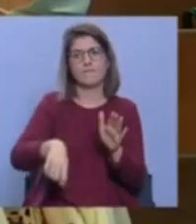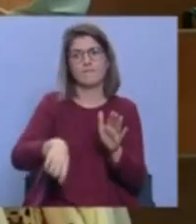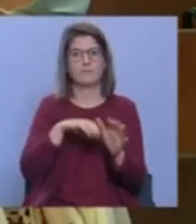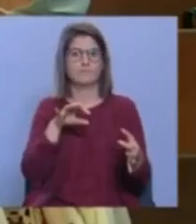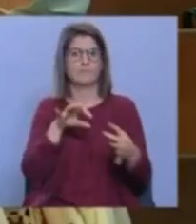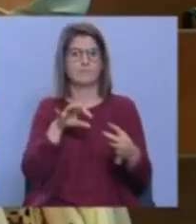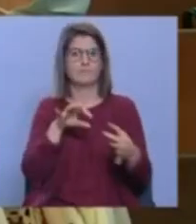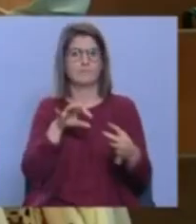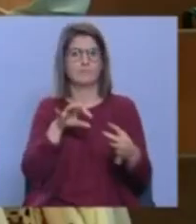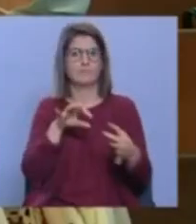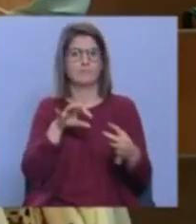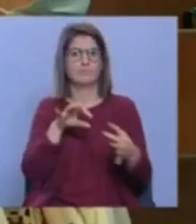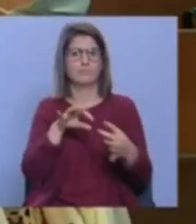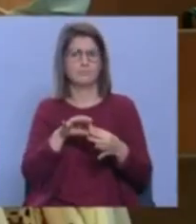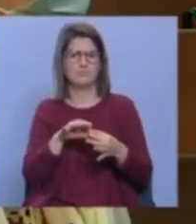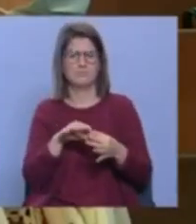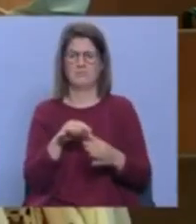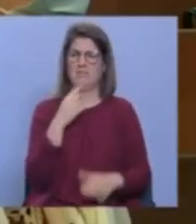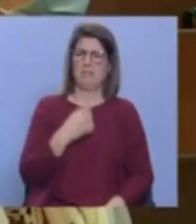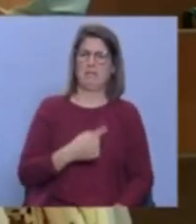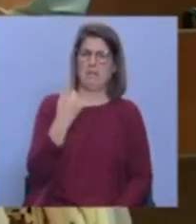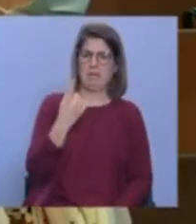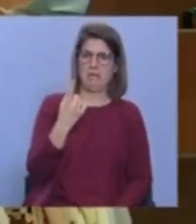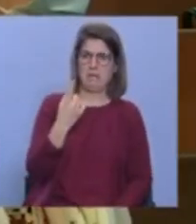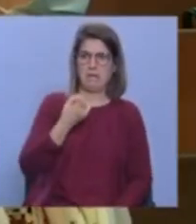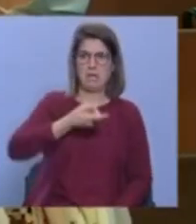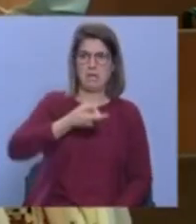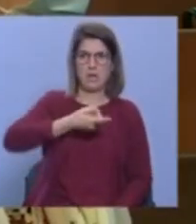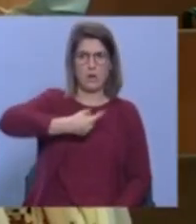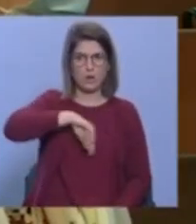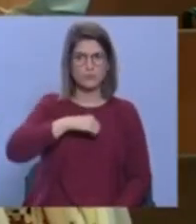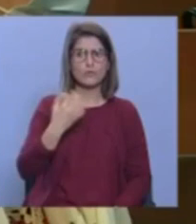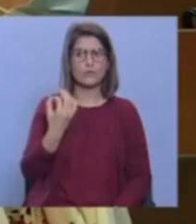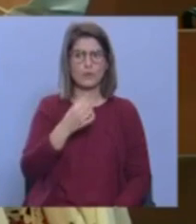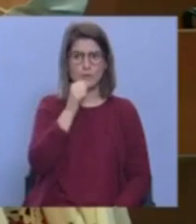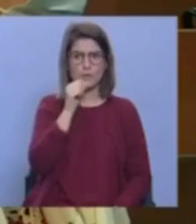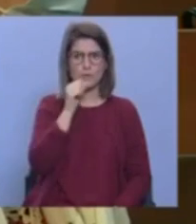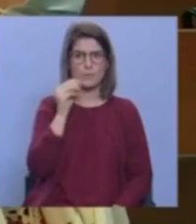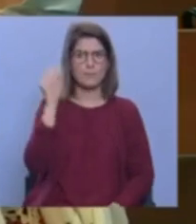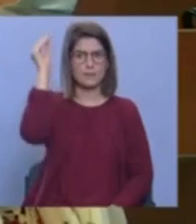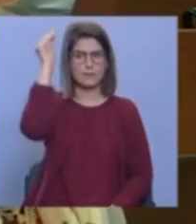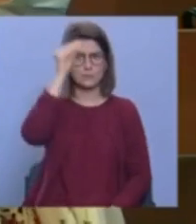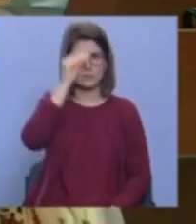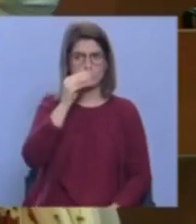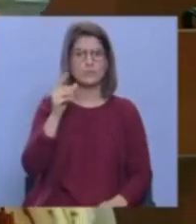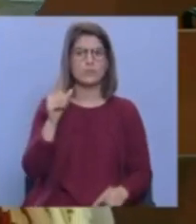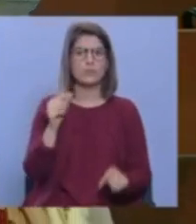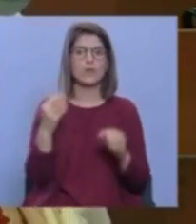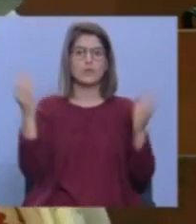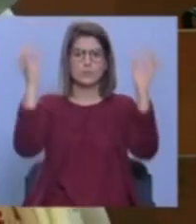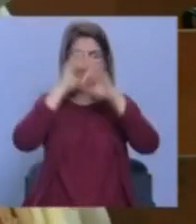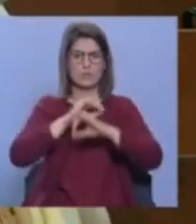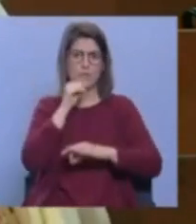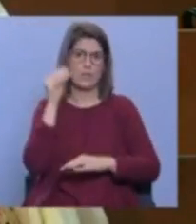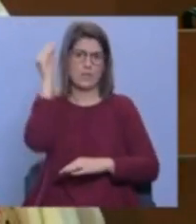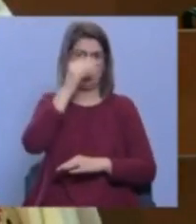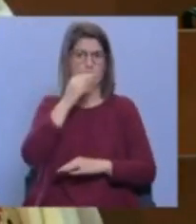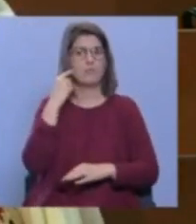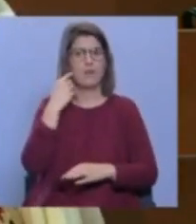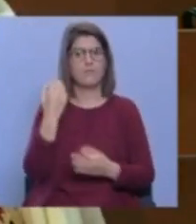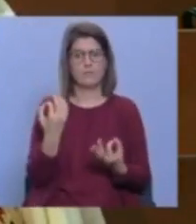tentações. Estranho. Todos nós também recebemos o batismo, recebemos o Espírito no dia do nosso batismo